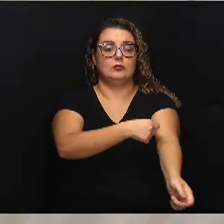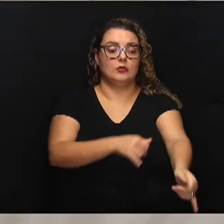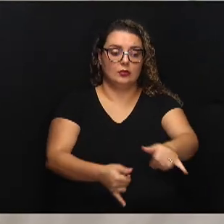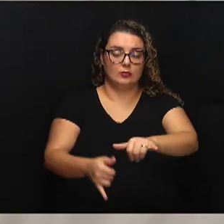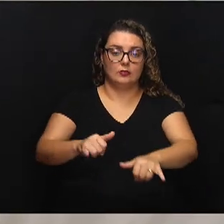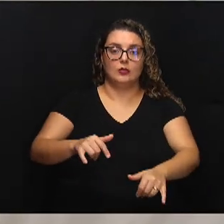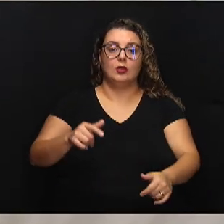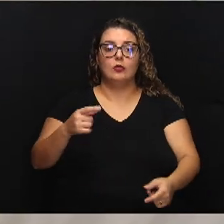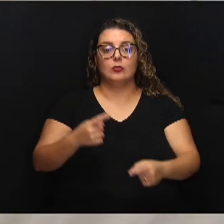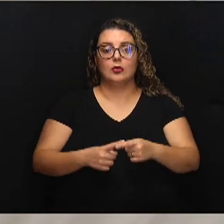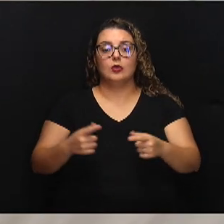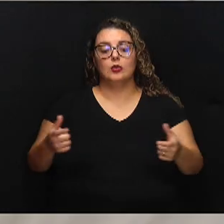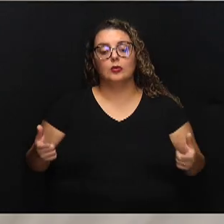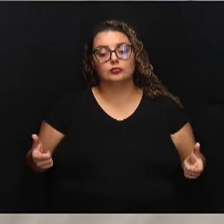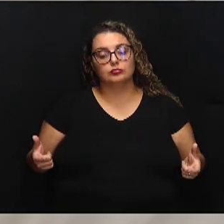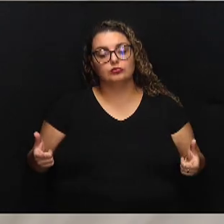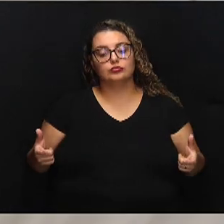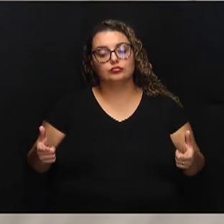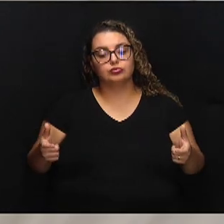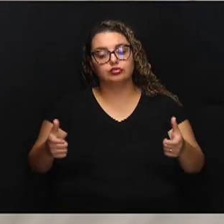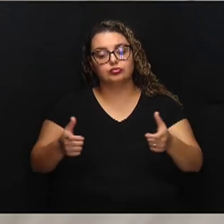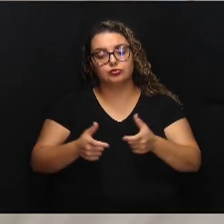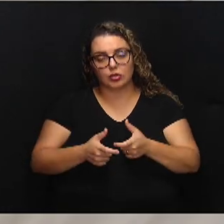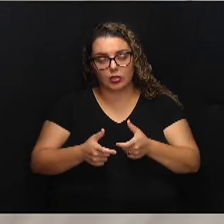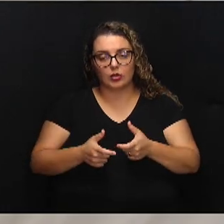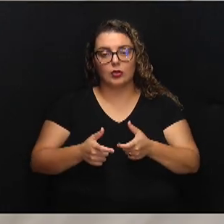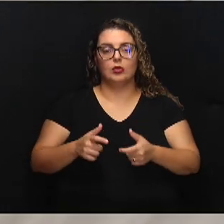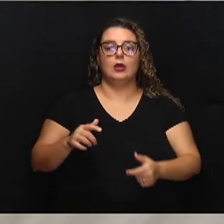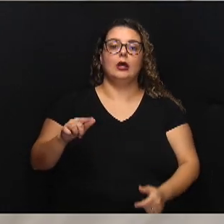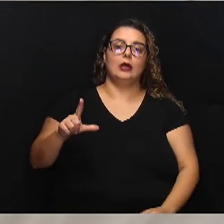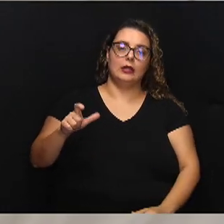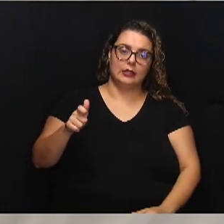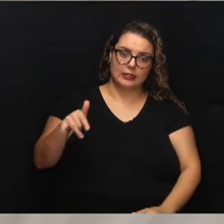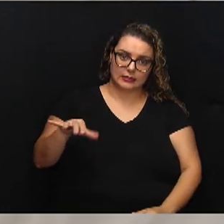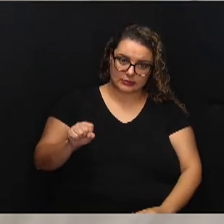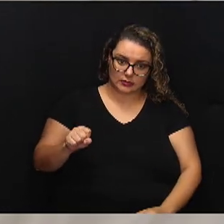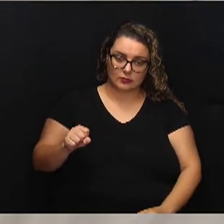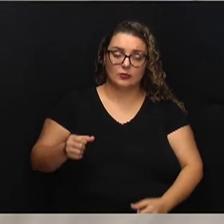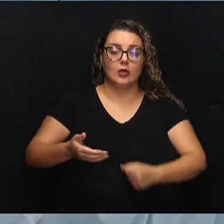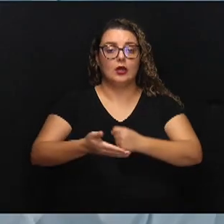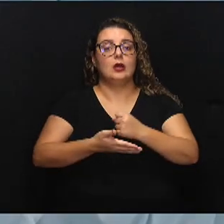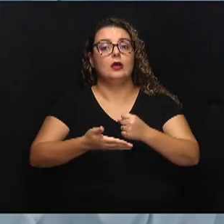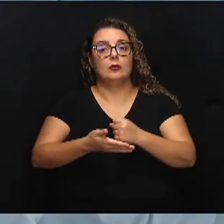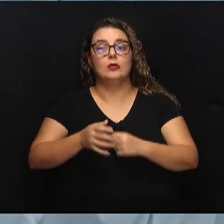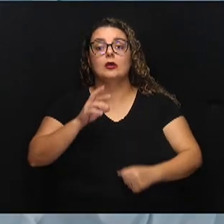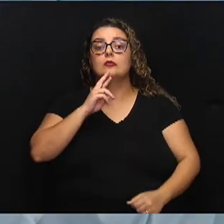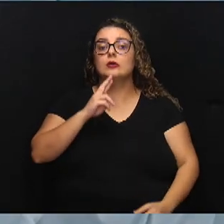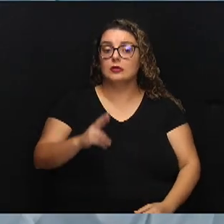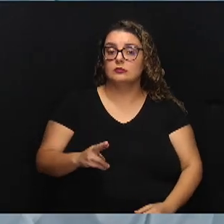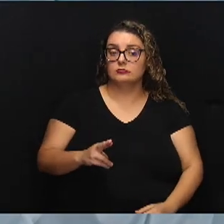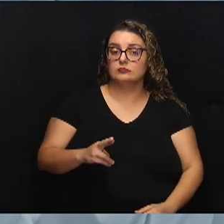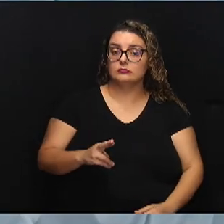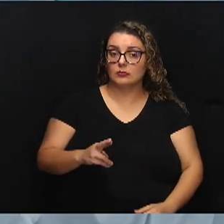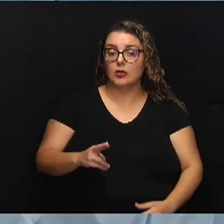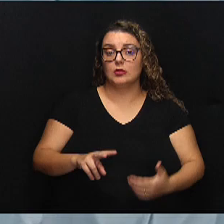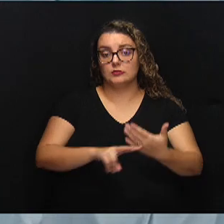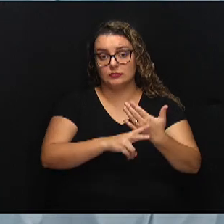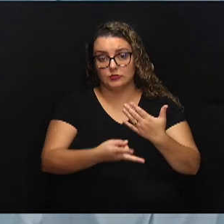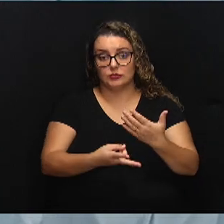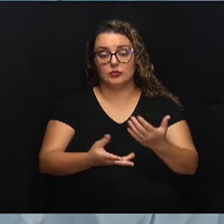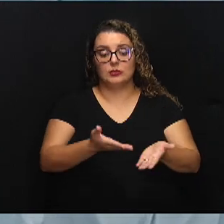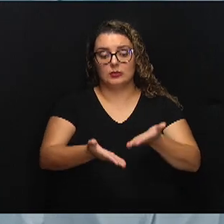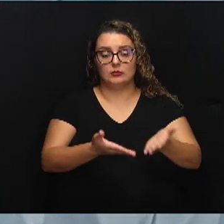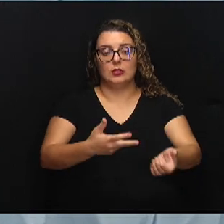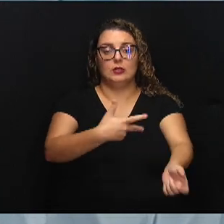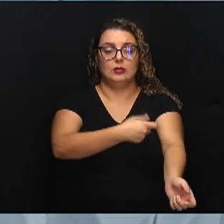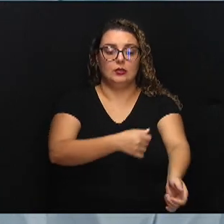consigo reduzir essas lesões. E aí, baseado na resposta em que a paciente apresenta a quimioterapia, a gente